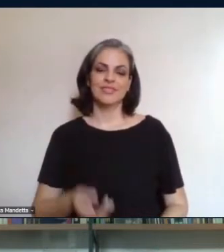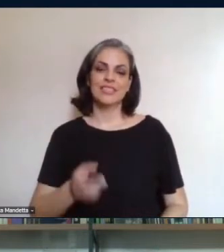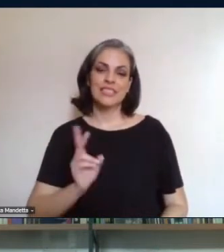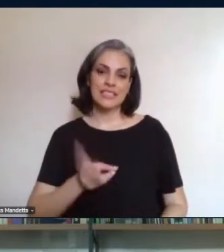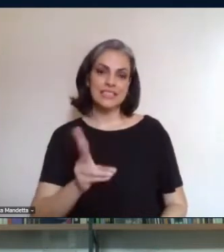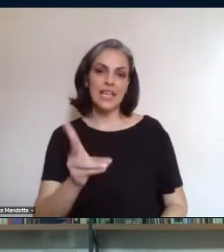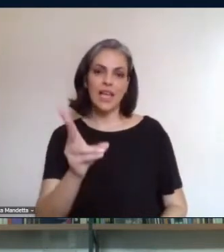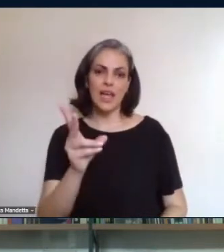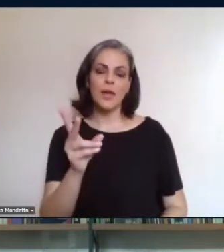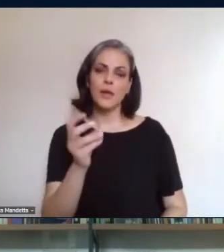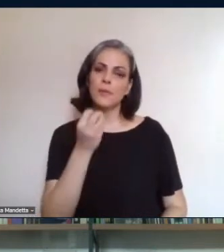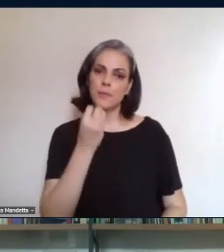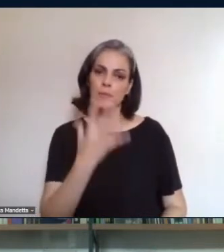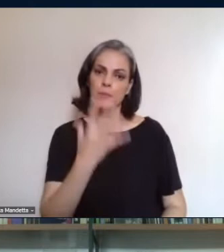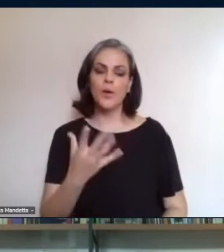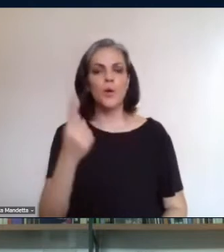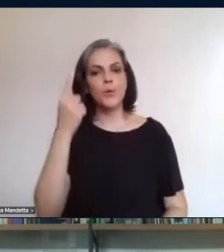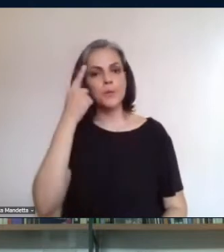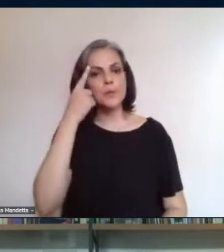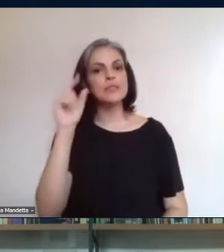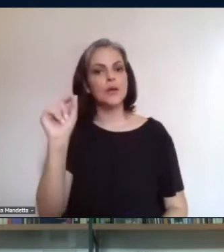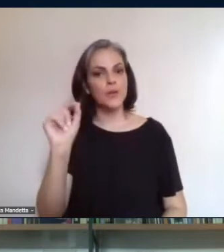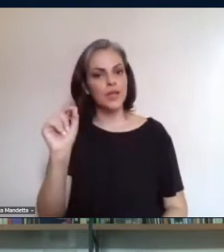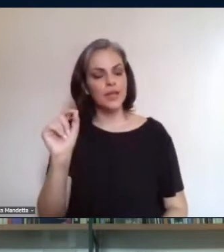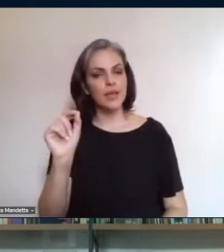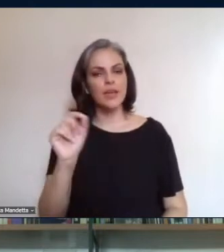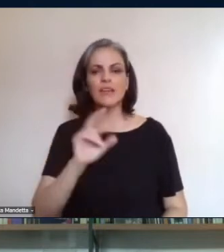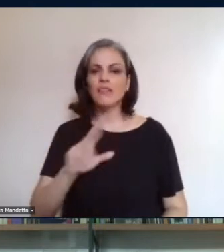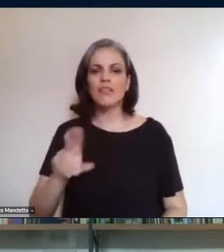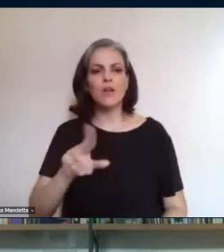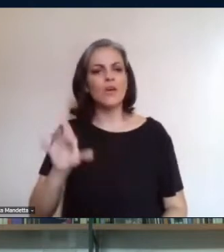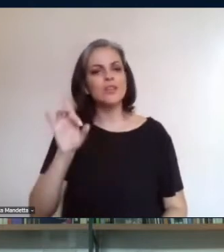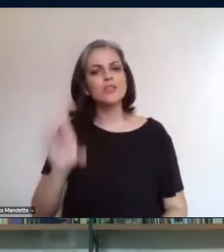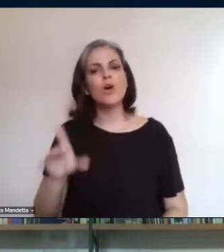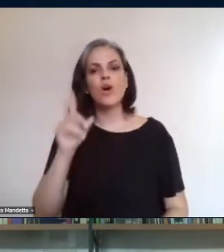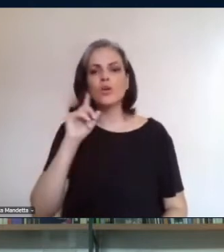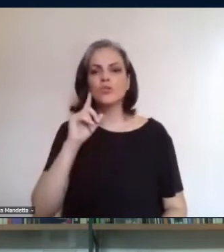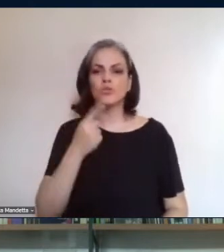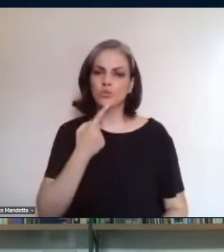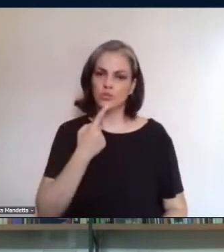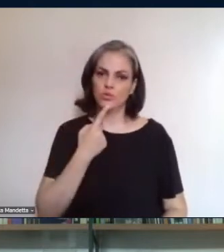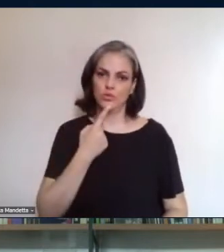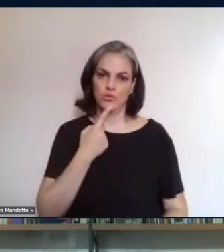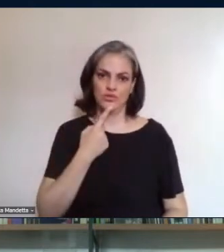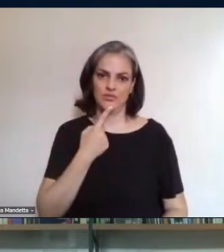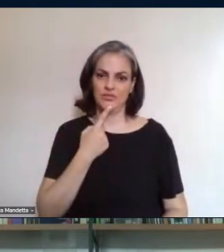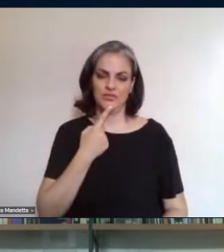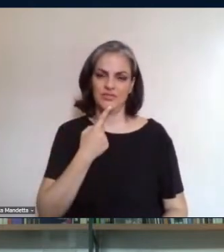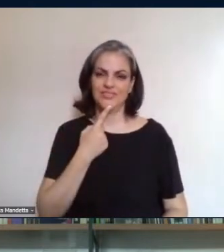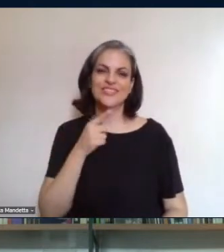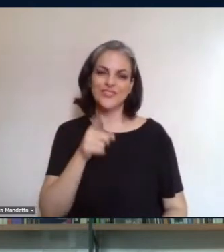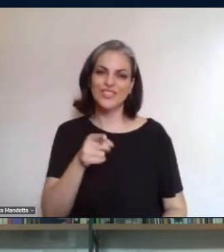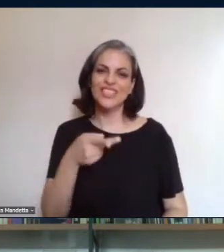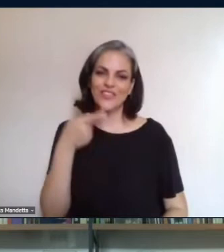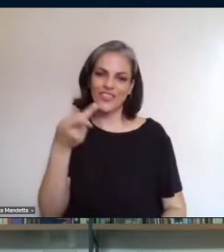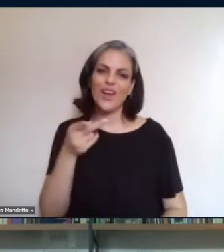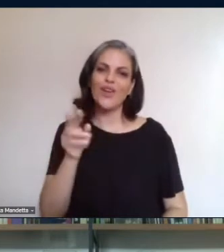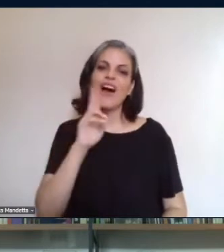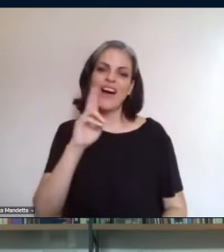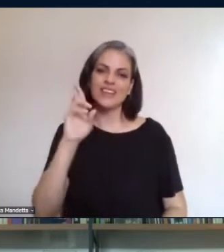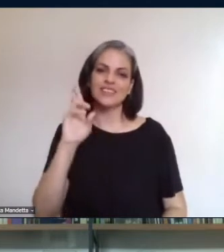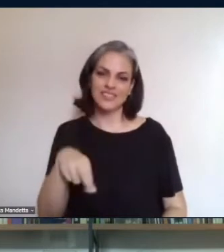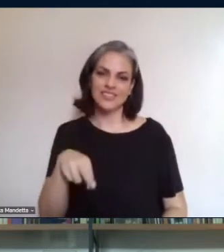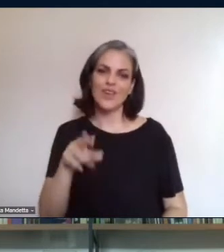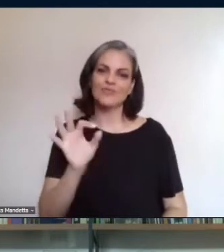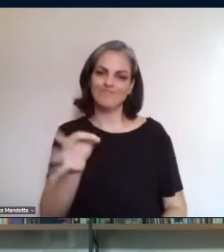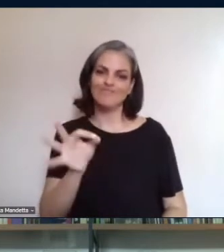de que a gente não oferece só para o surdo, que eu acho que foi isso que você falou, não é só um serviço oferecido para o surdo, eu acho que isso tem que ser